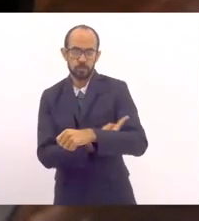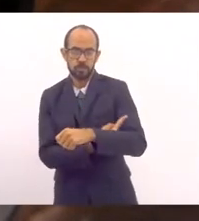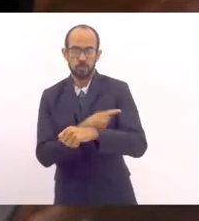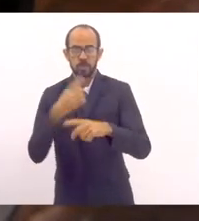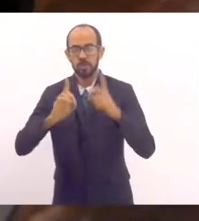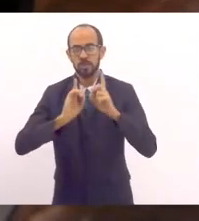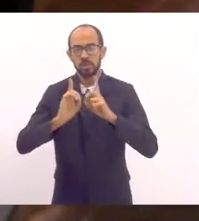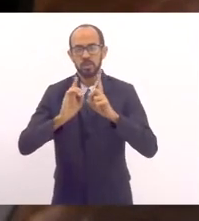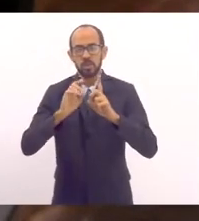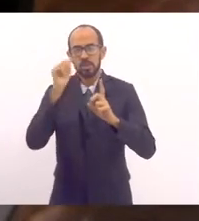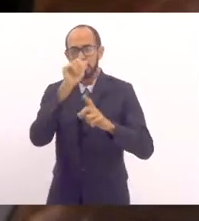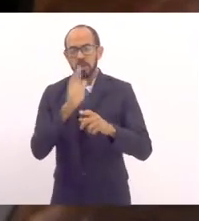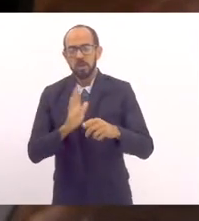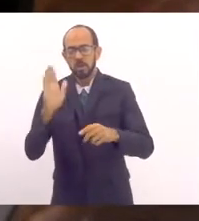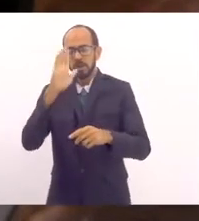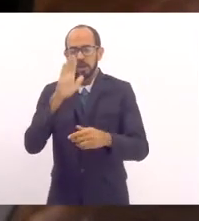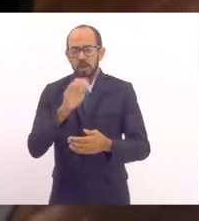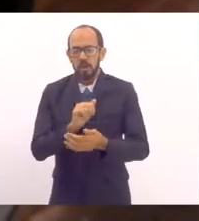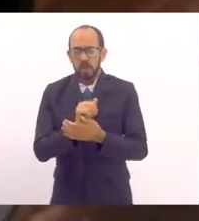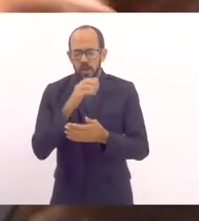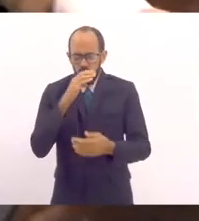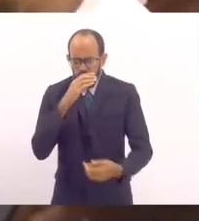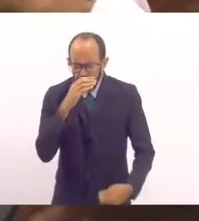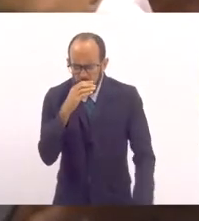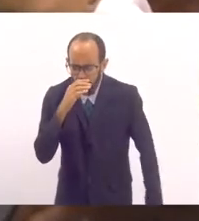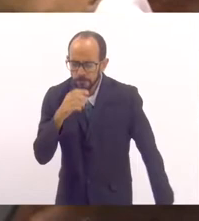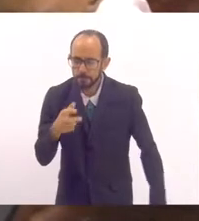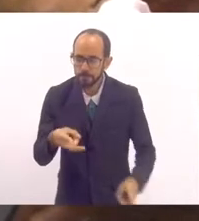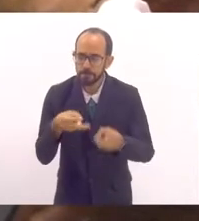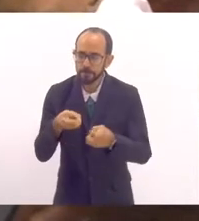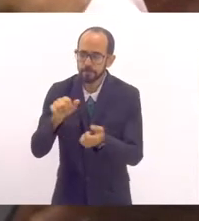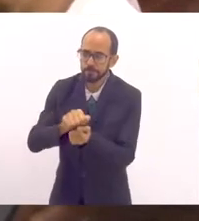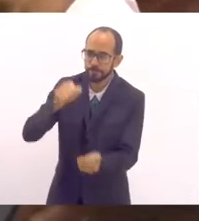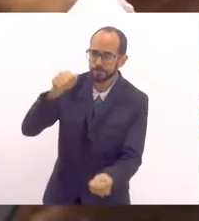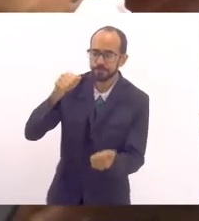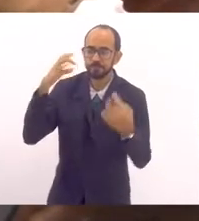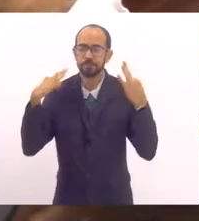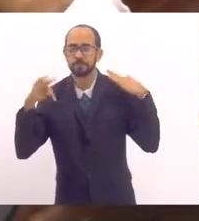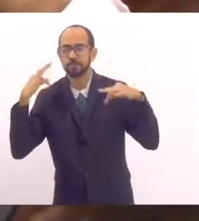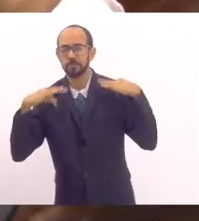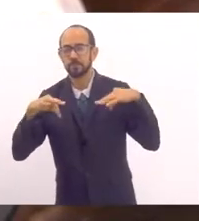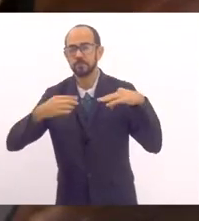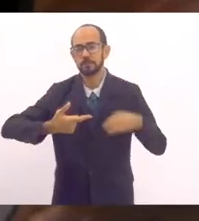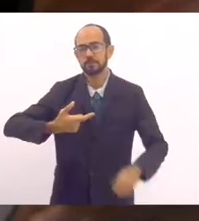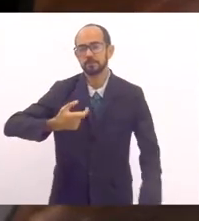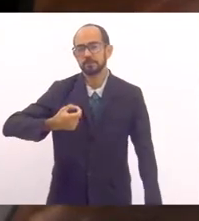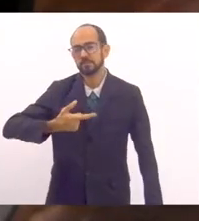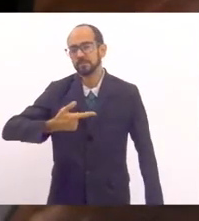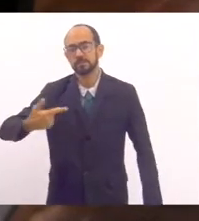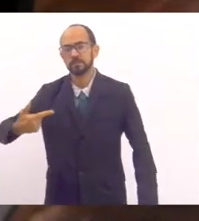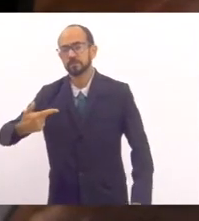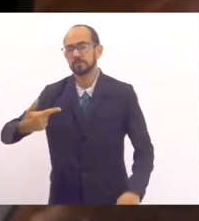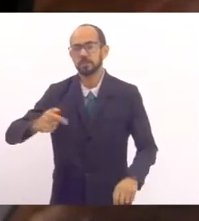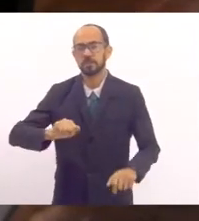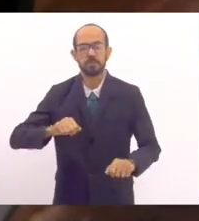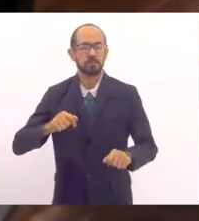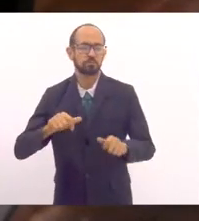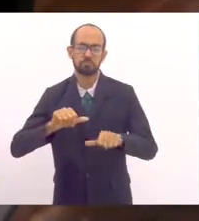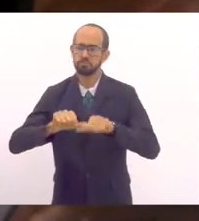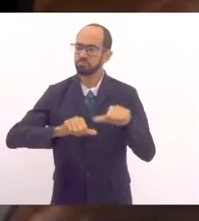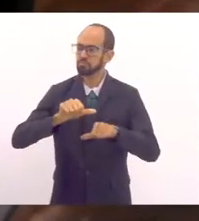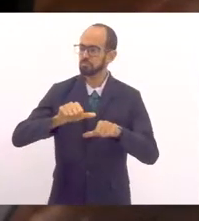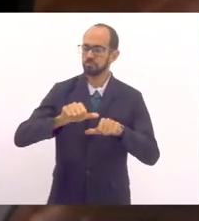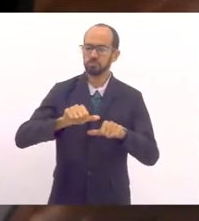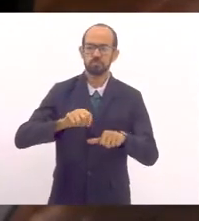nacionais. Considerando o mapa do turismo que foi editado agora, em 2022, ele não teve grandes